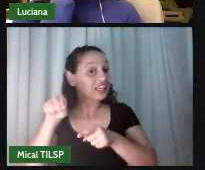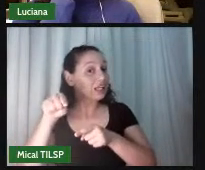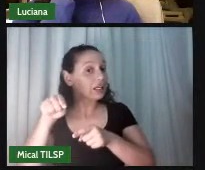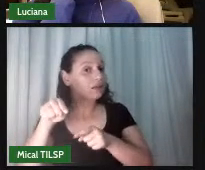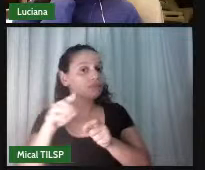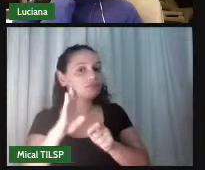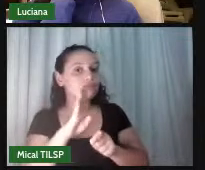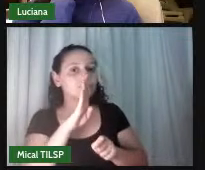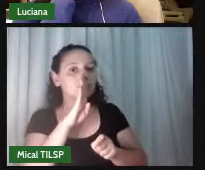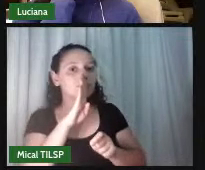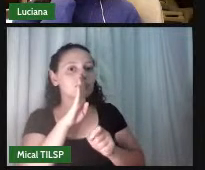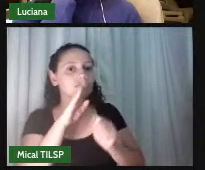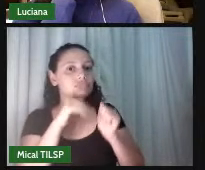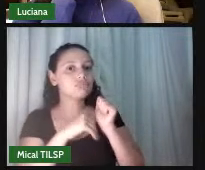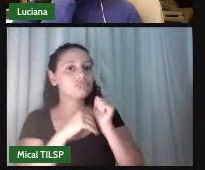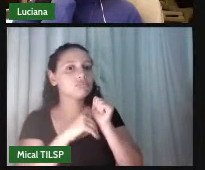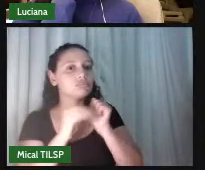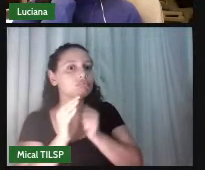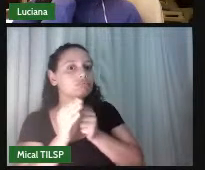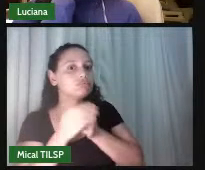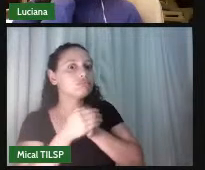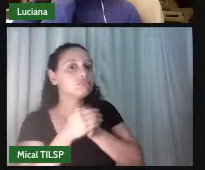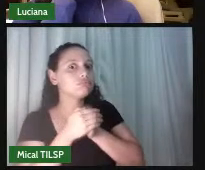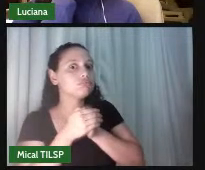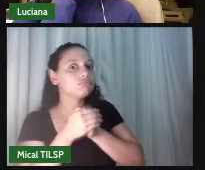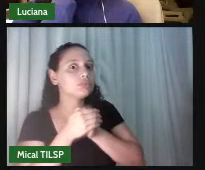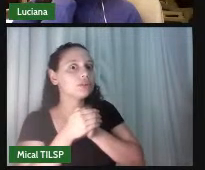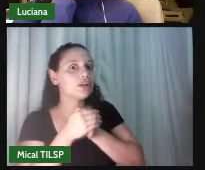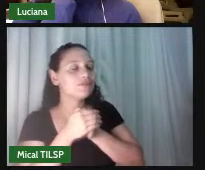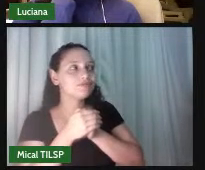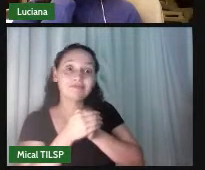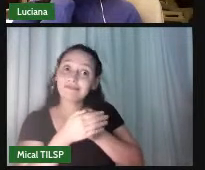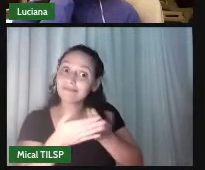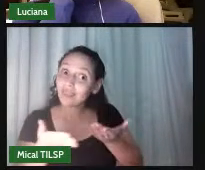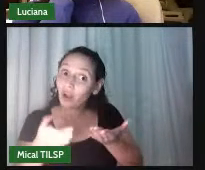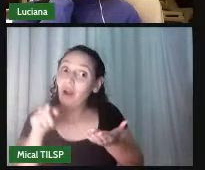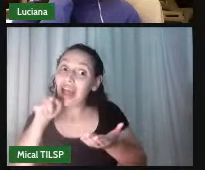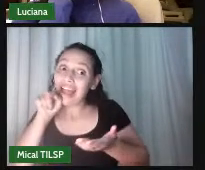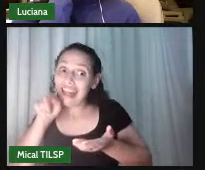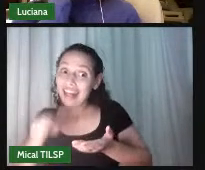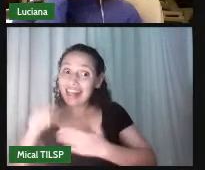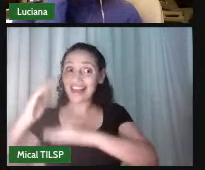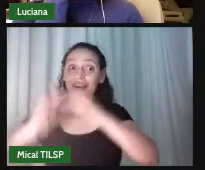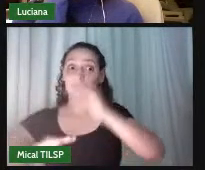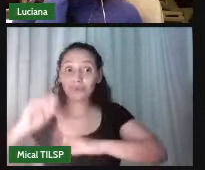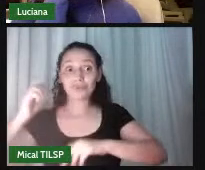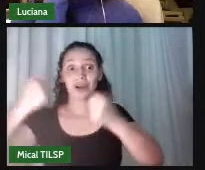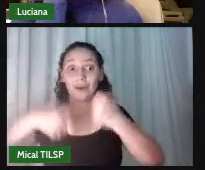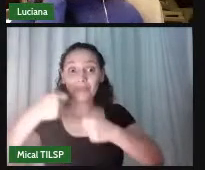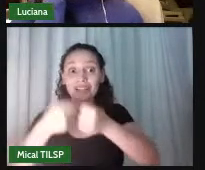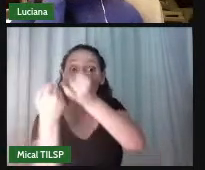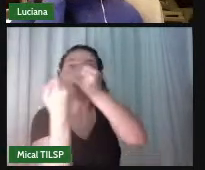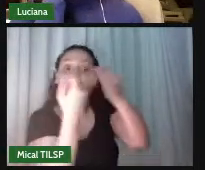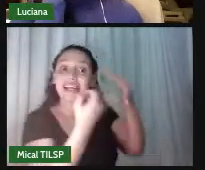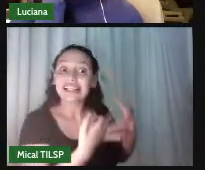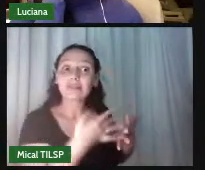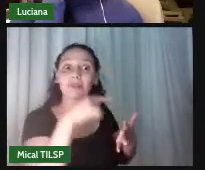aqui na demanda. Opa, poxa, não deveria ter falado? Então, aí o negócio já começa a